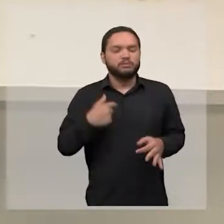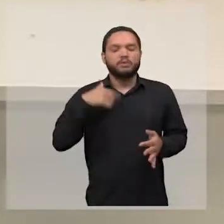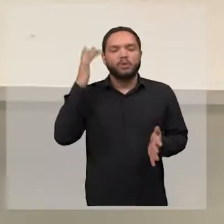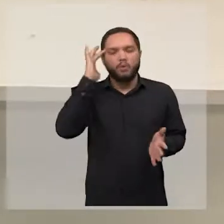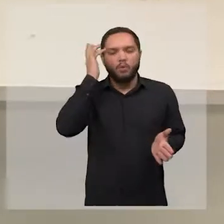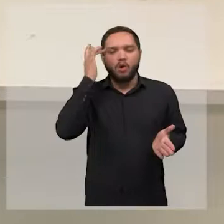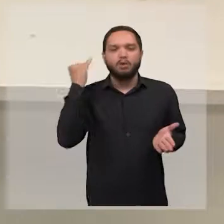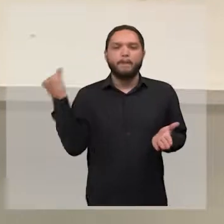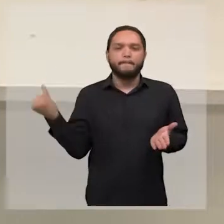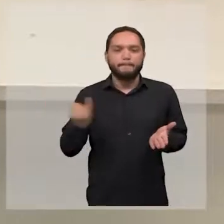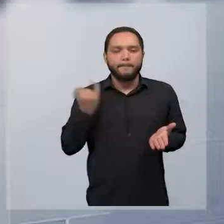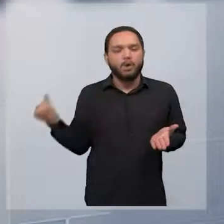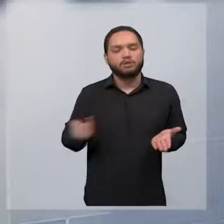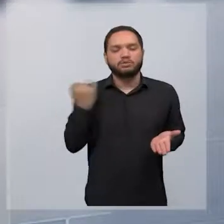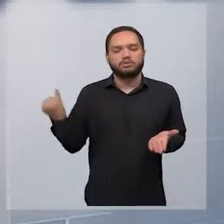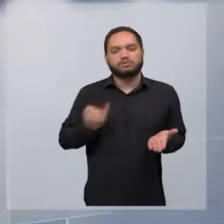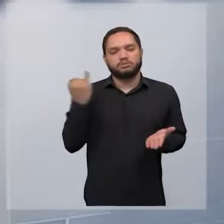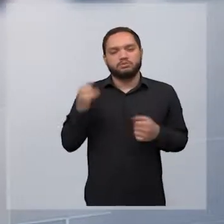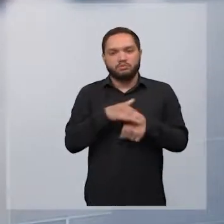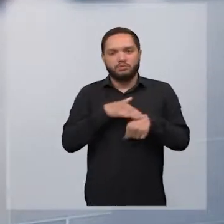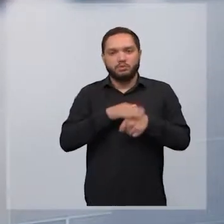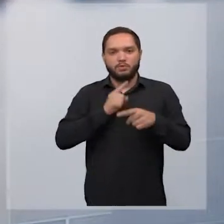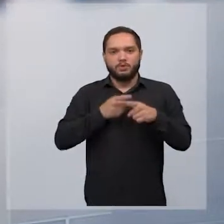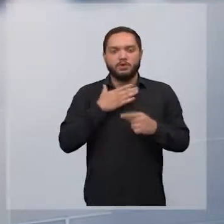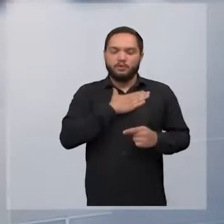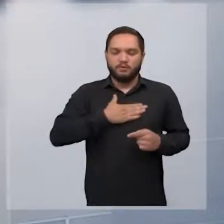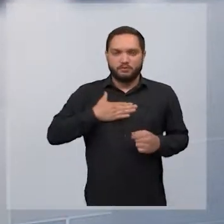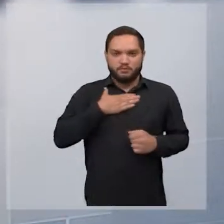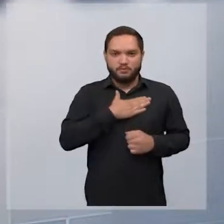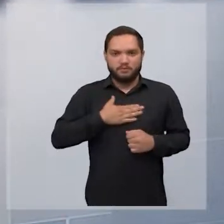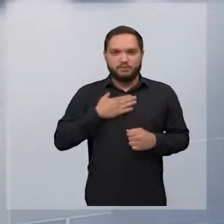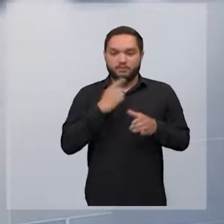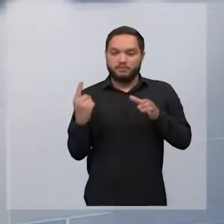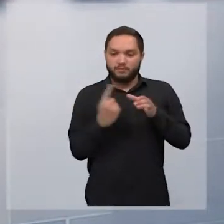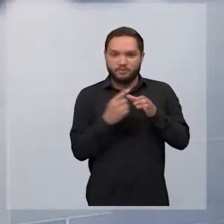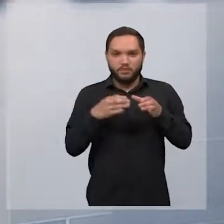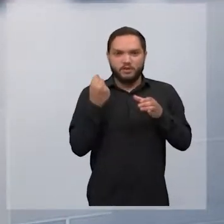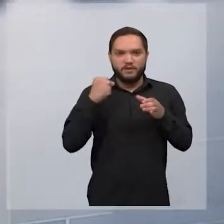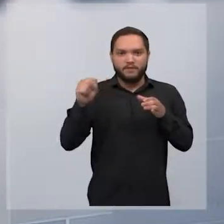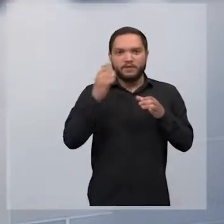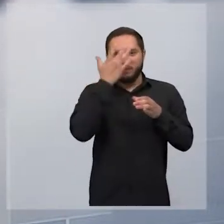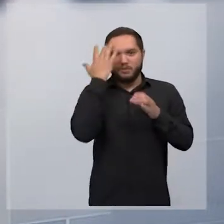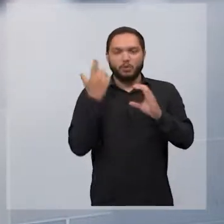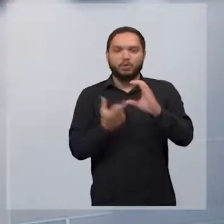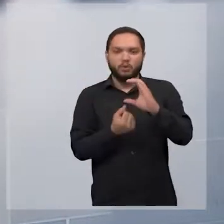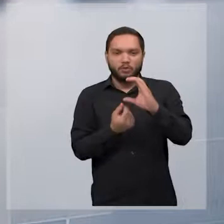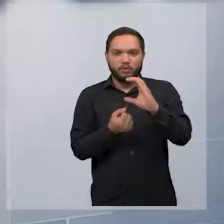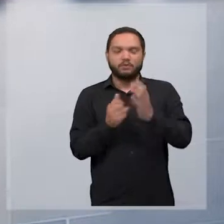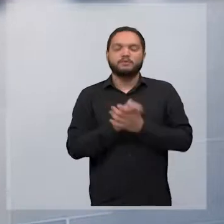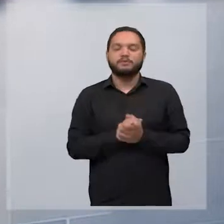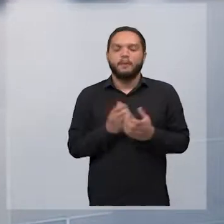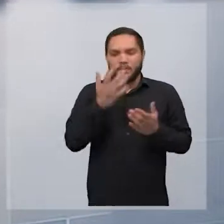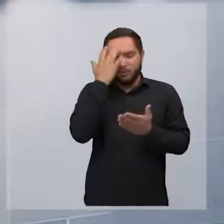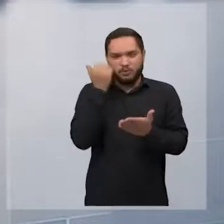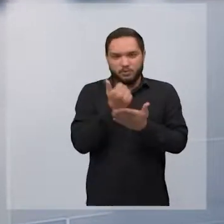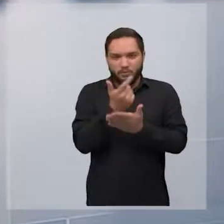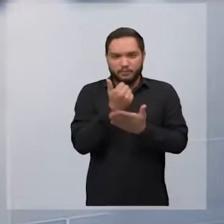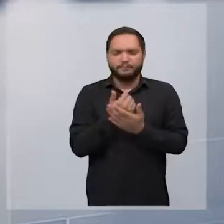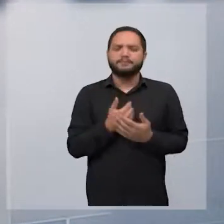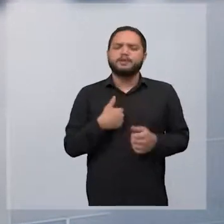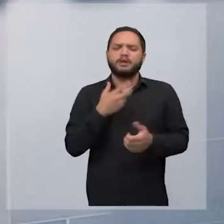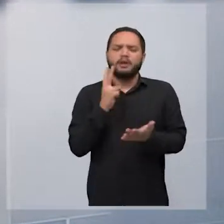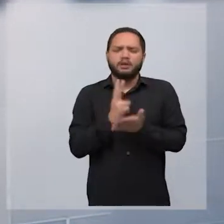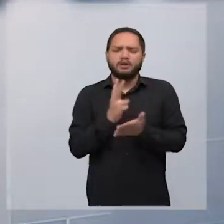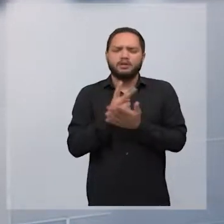porque eu estou muito feliz de estar na Comissão de Defesa do Consumidor. Costumo dizer que o consumidor, lamentavelmente,